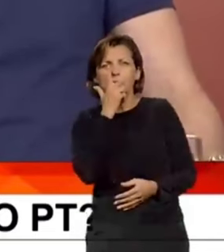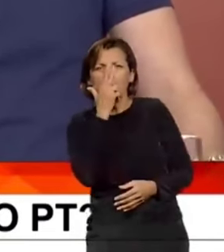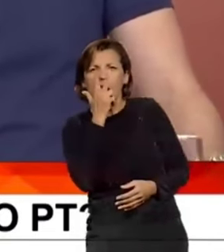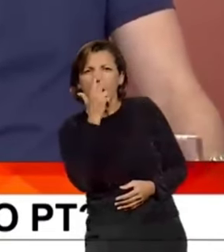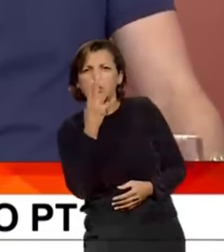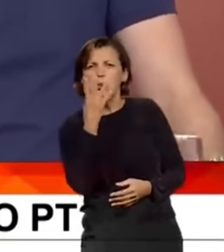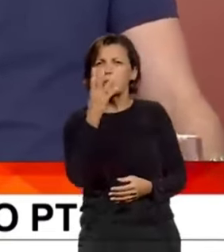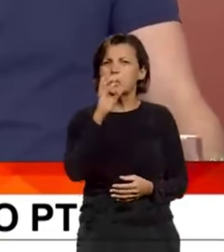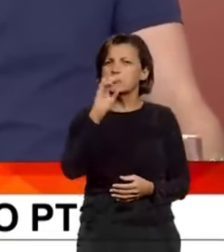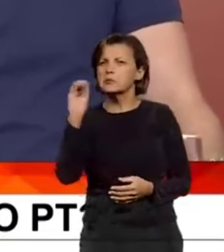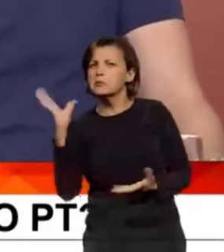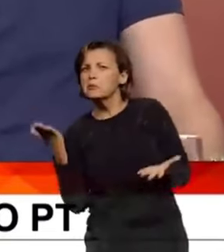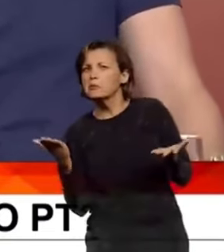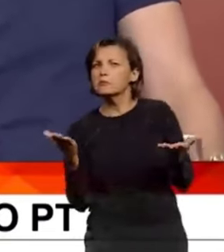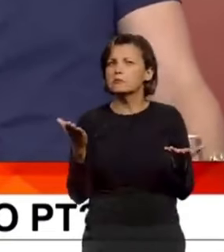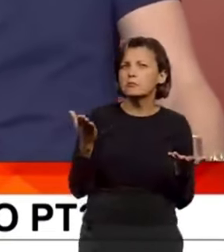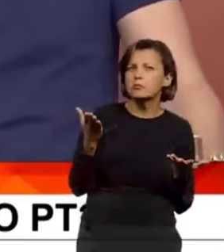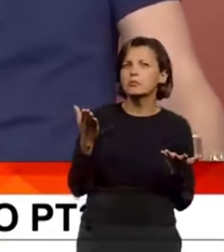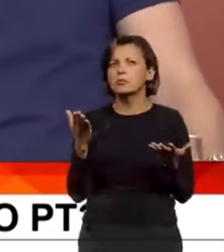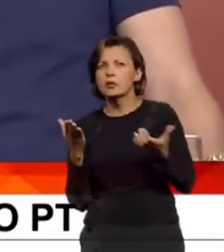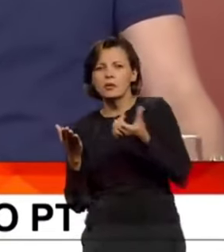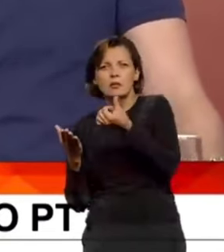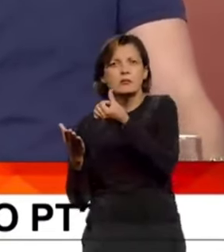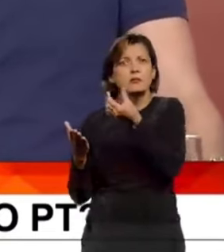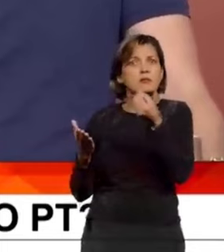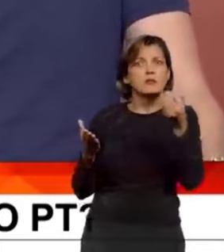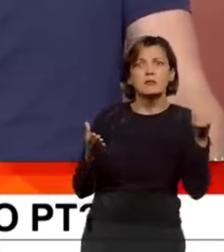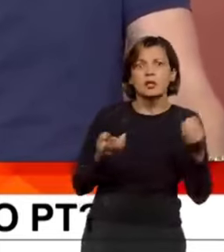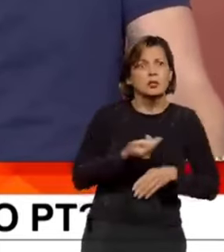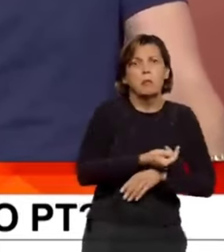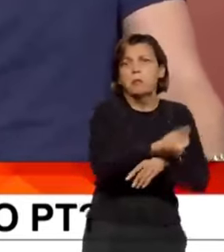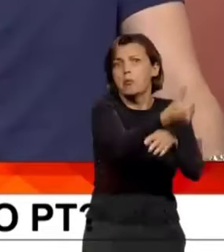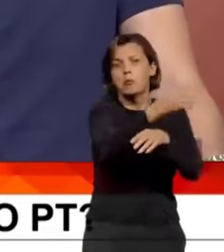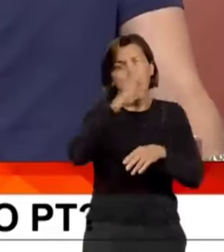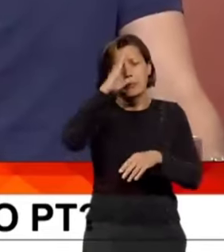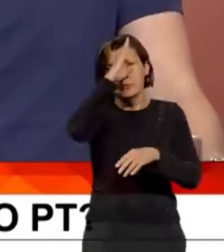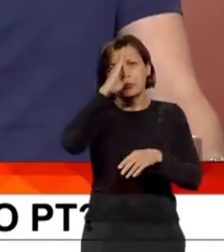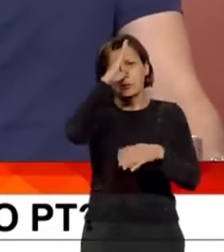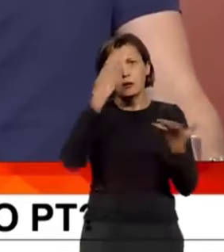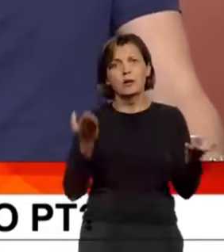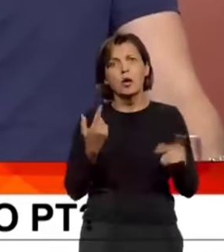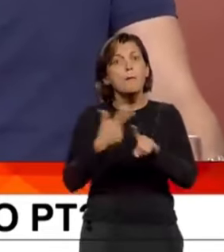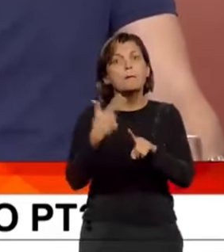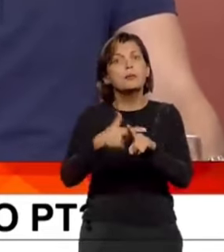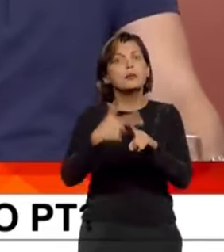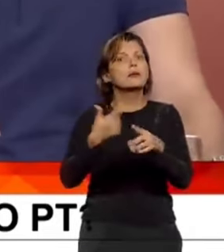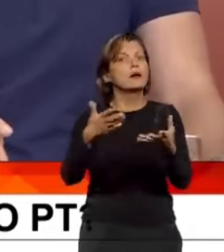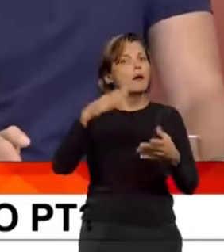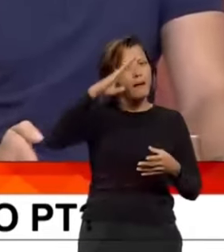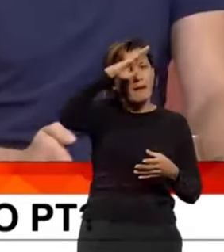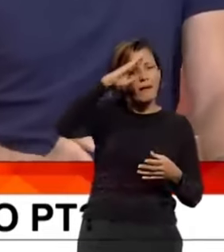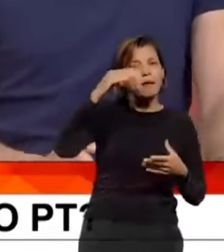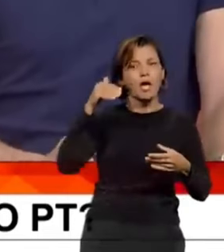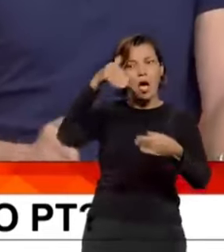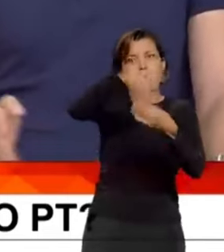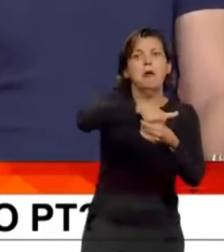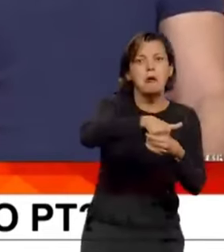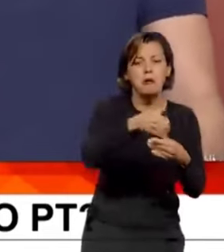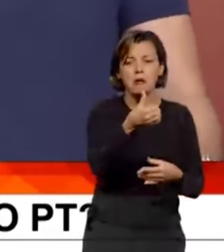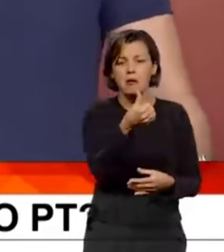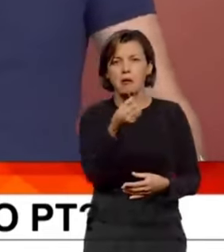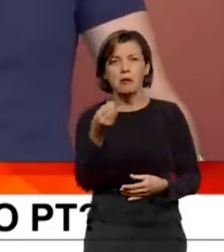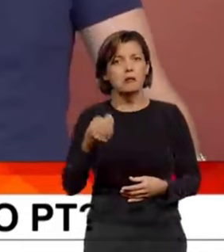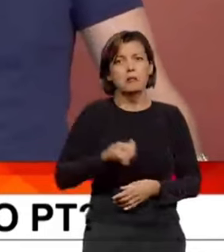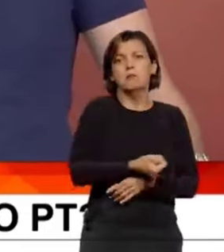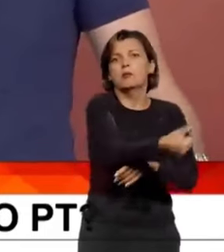400 e por conta aí da da eleição que eu acho que não deveria fazer mas foi feito então ganhando r$ 600 eles querem manter um povo exatamente na